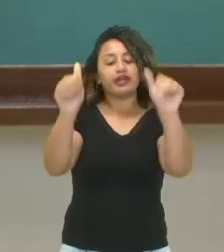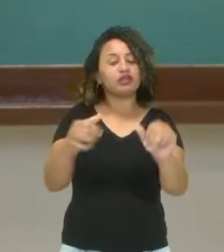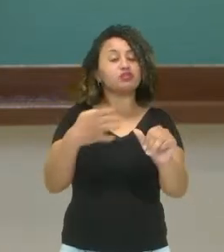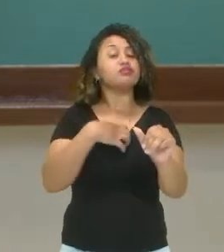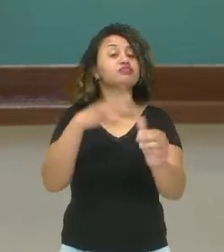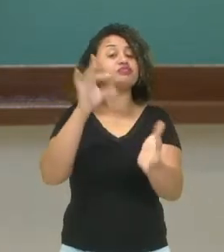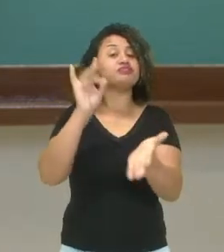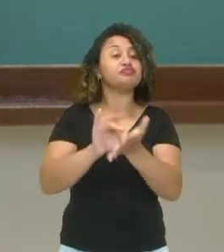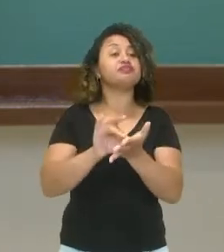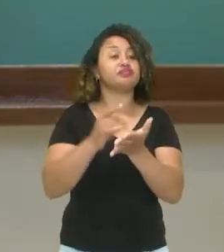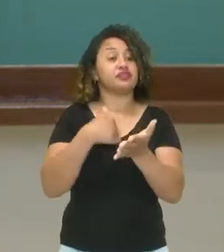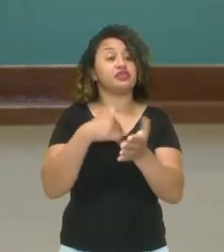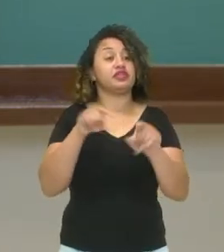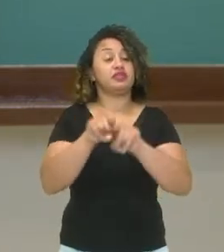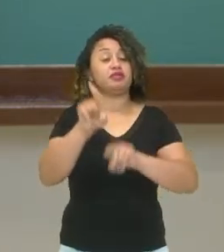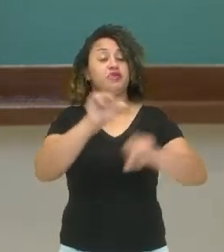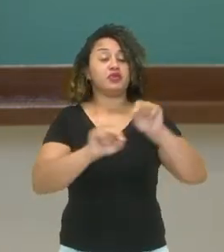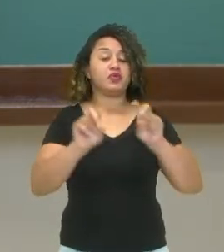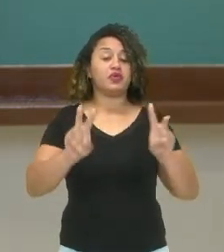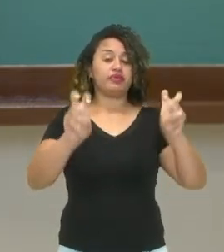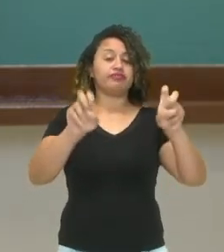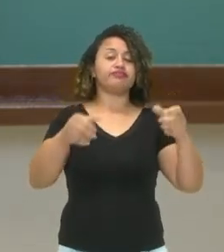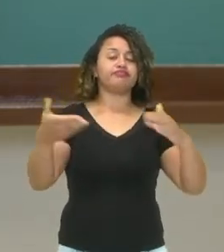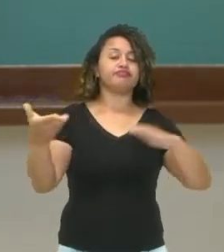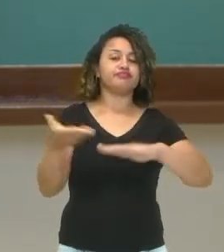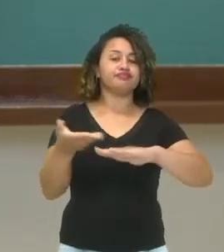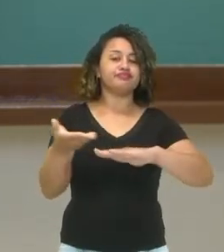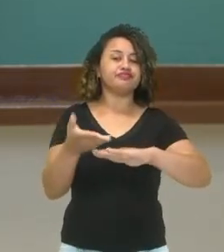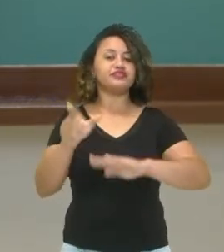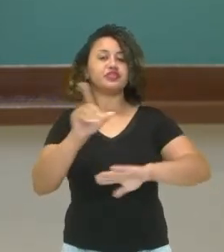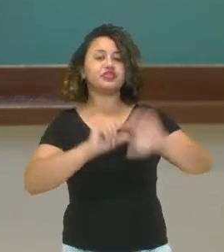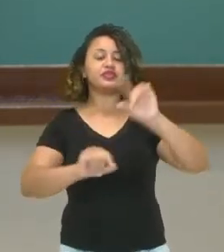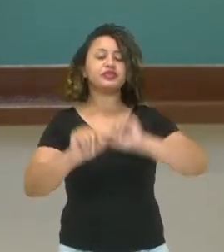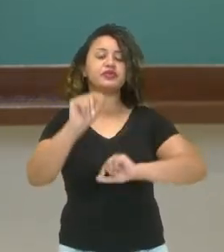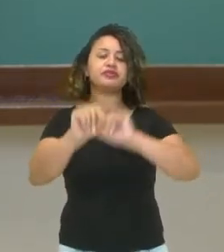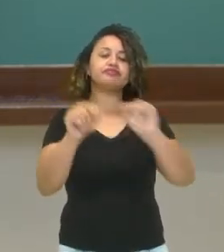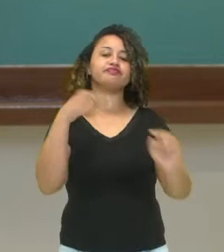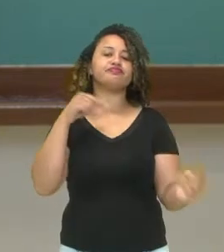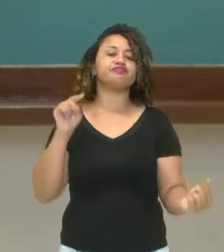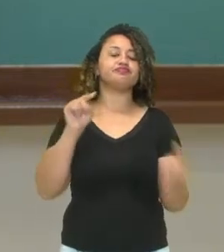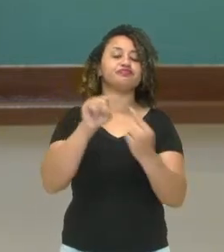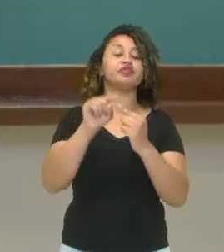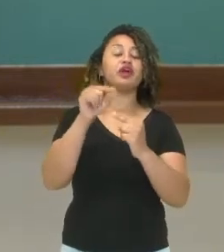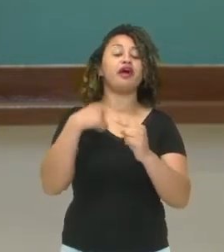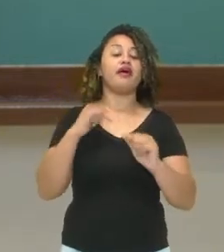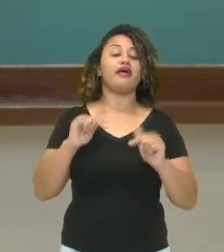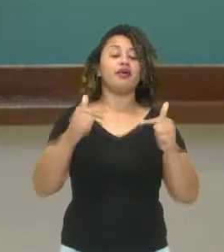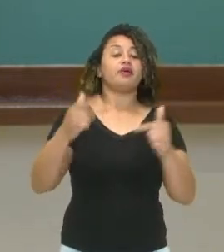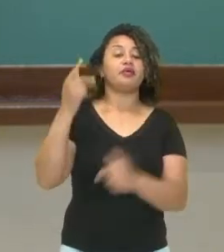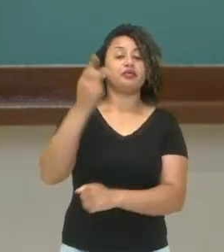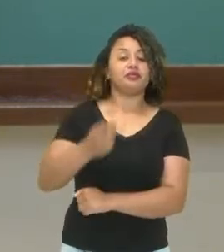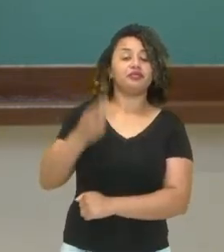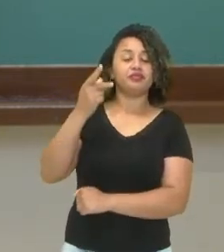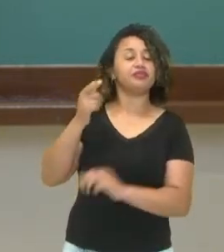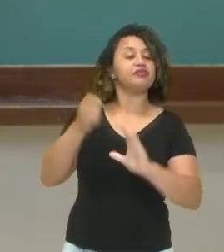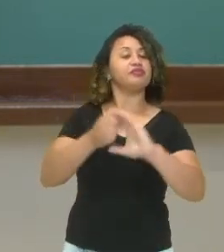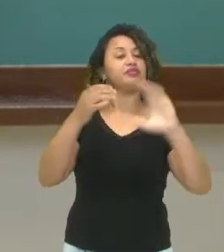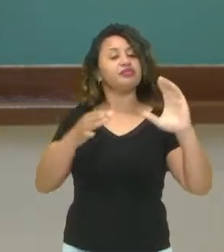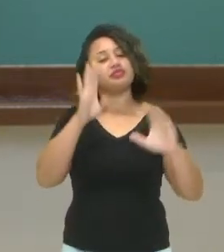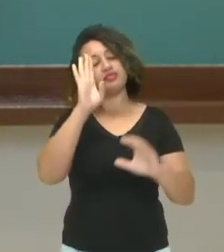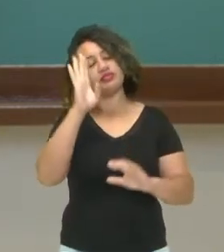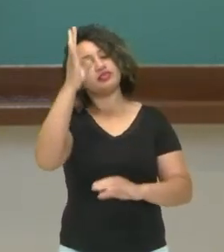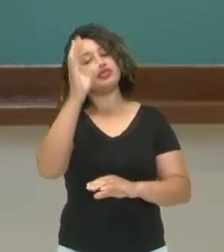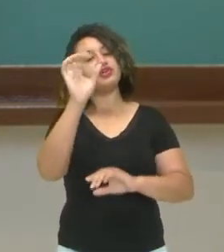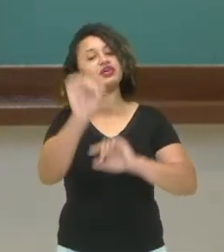preferiam os temas contemporâneos, assumindo muitas vezes uma intenção política. Sua característica principal é